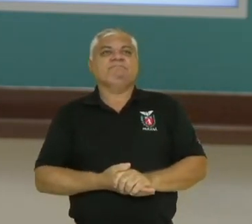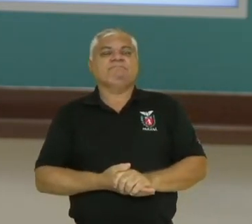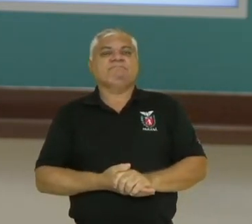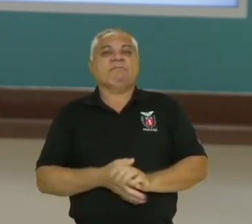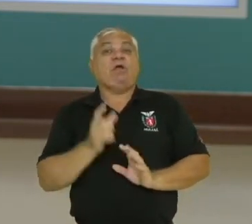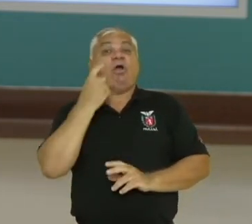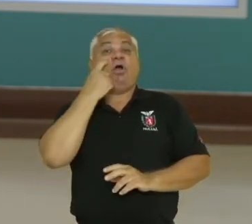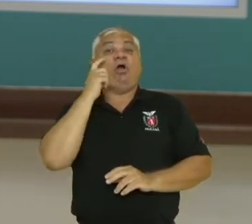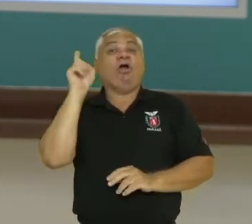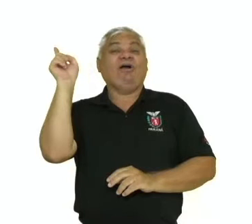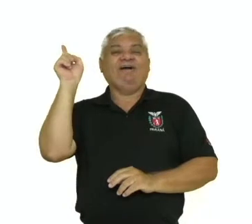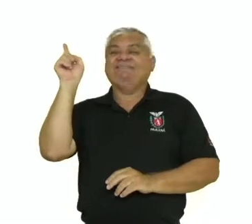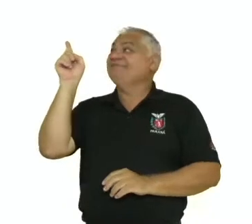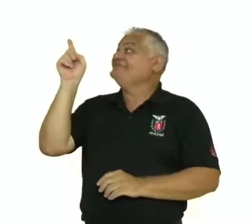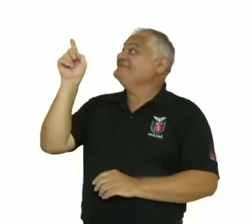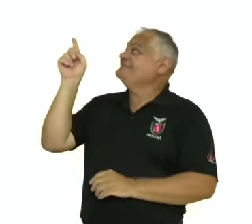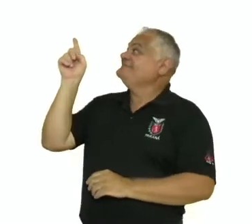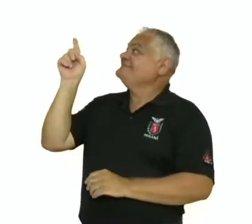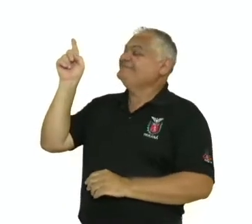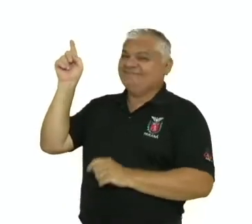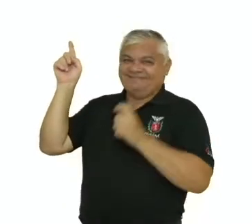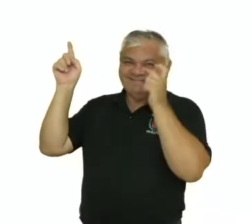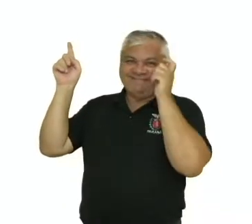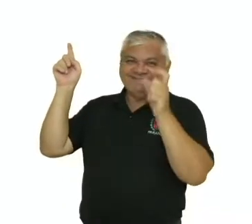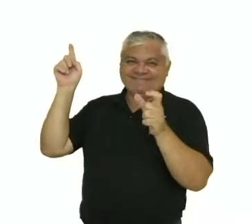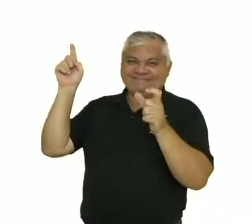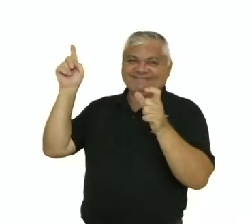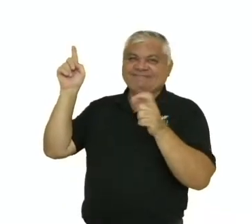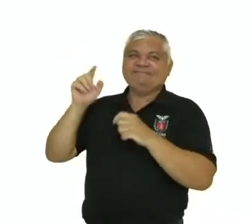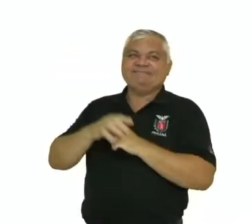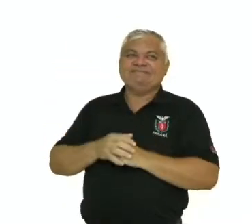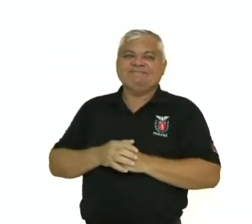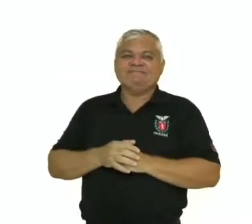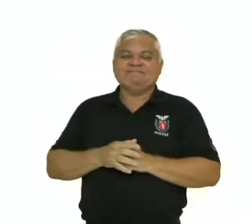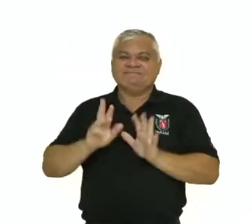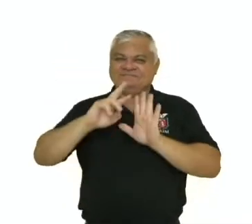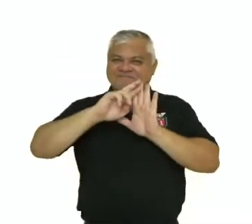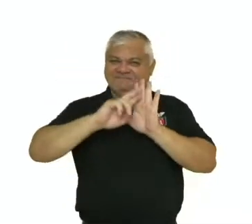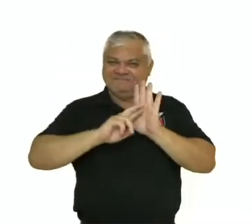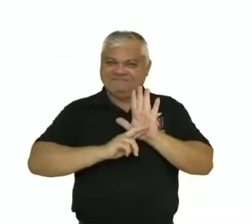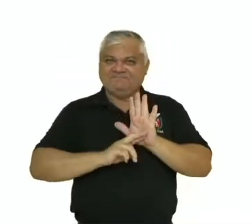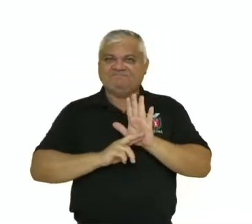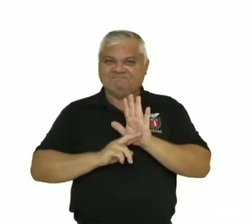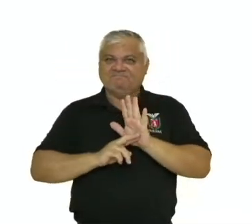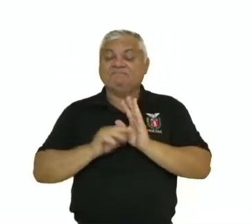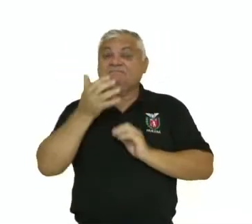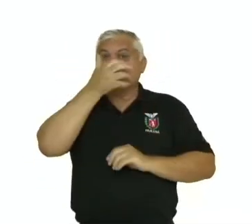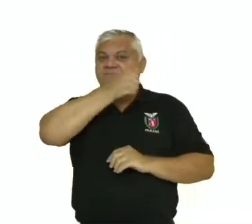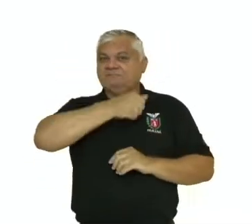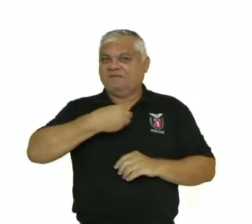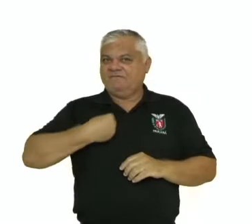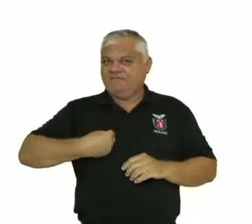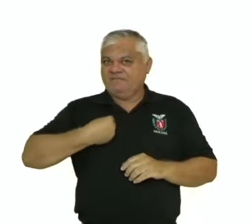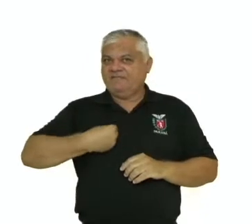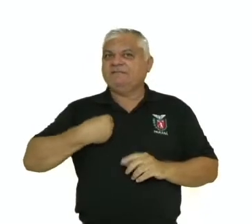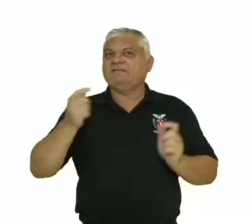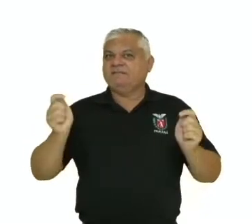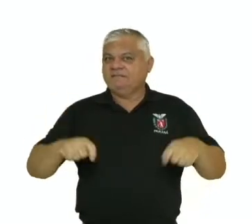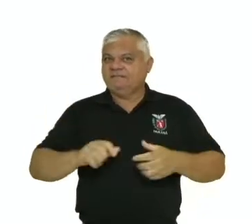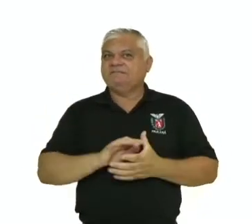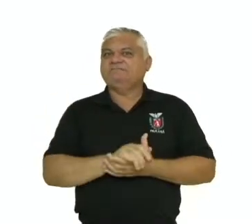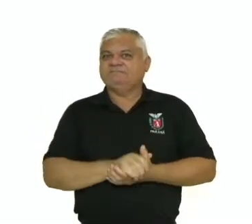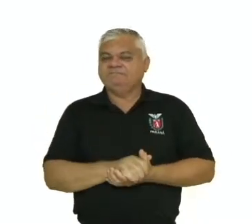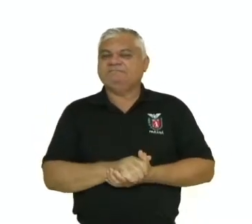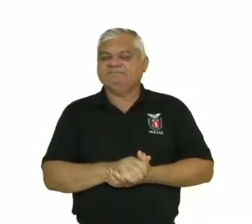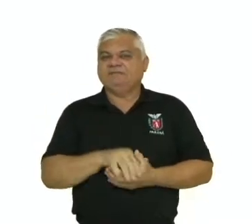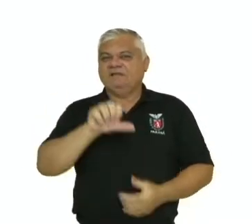Vamos observar a imagem? Olha que interessante. Esta receita vale uma vida. Nós já falamos sobre o